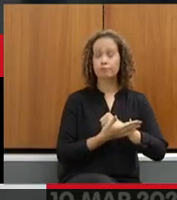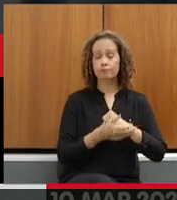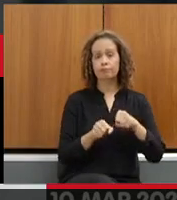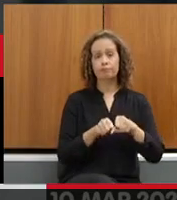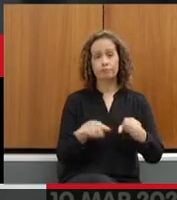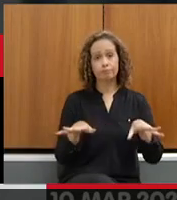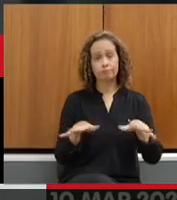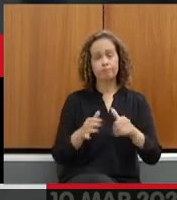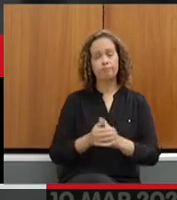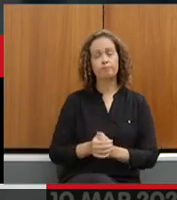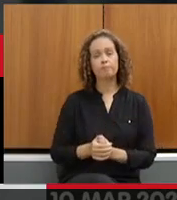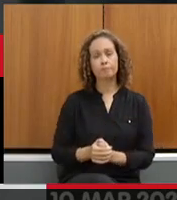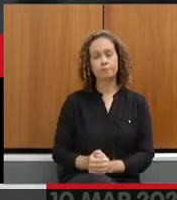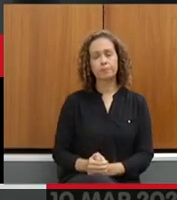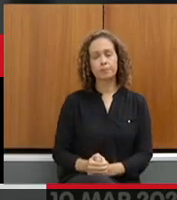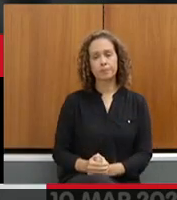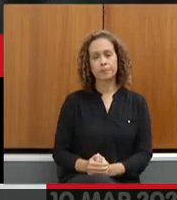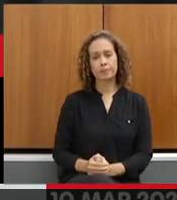2019